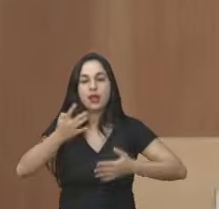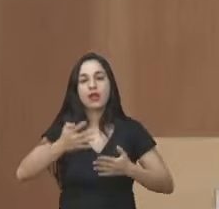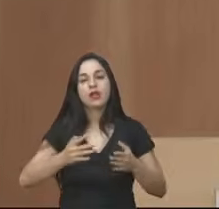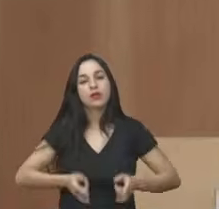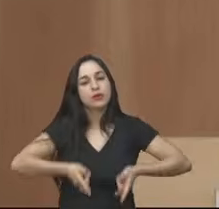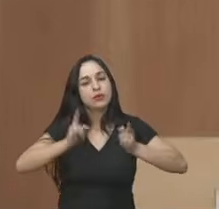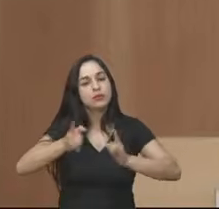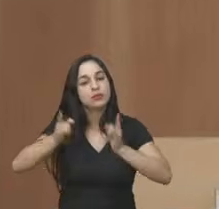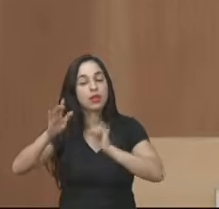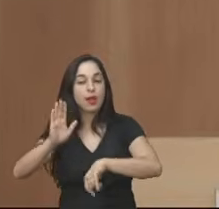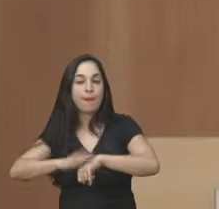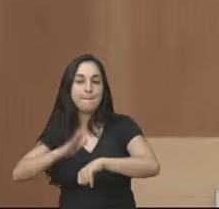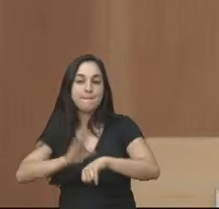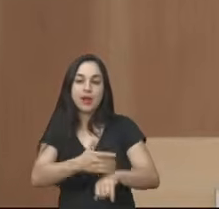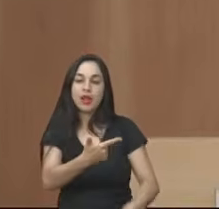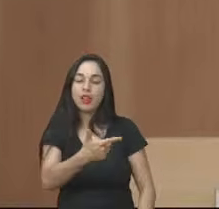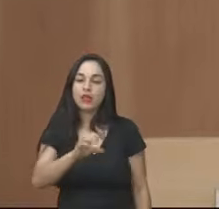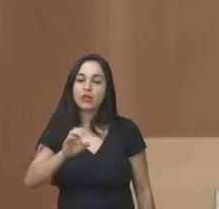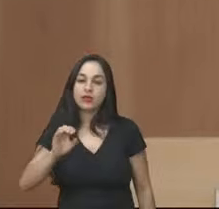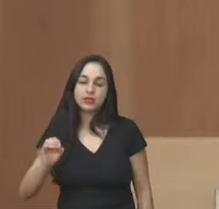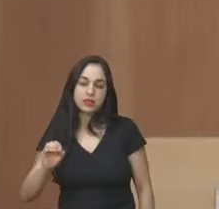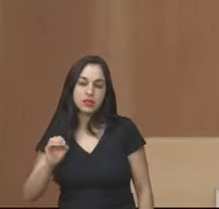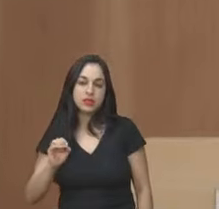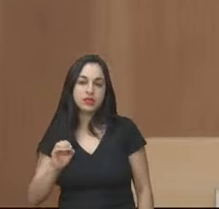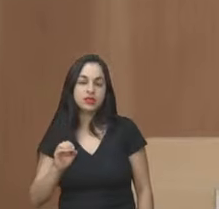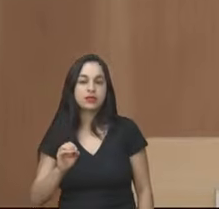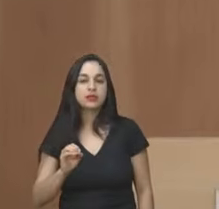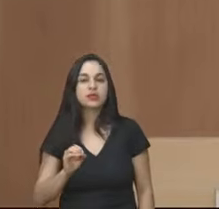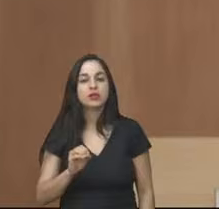ali, mais de 200 unidades não conseguem, muitos mais